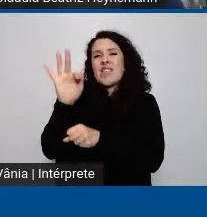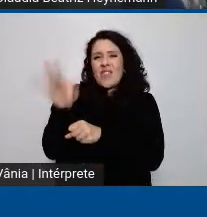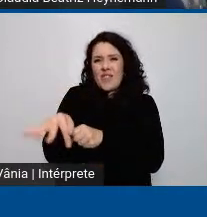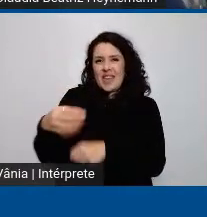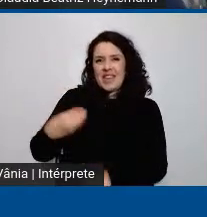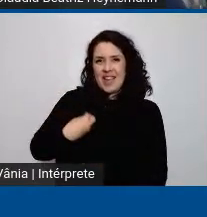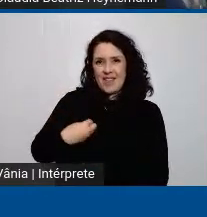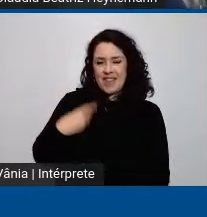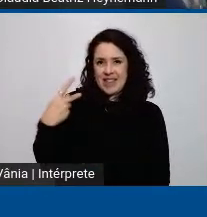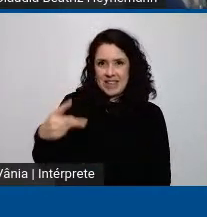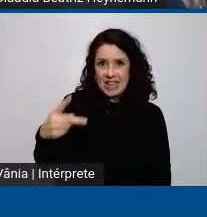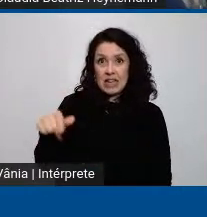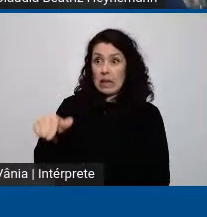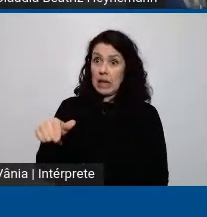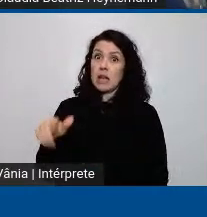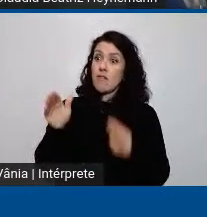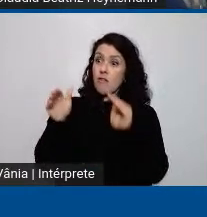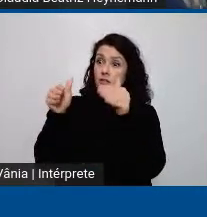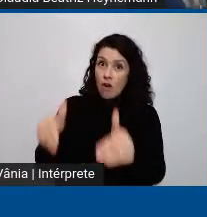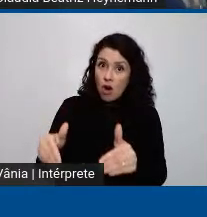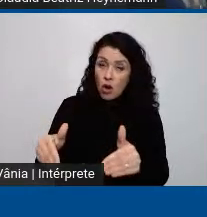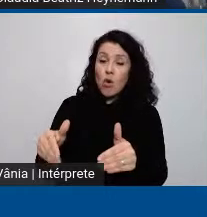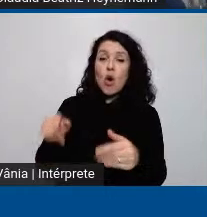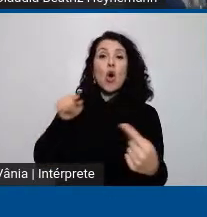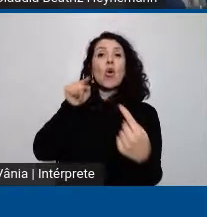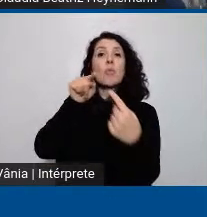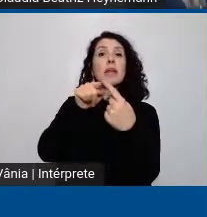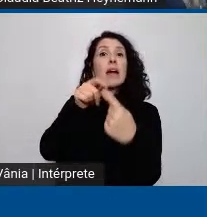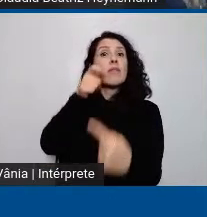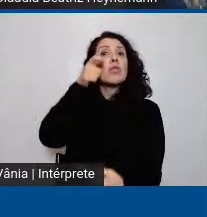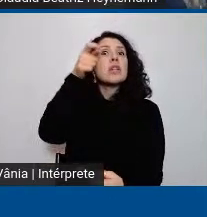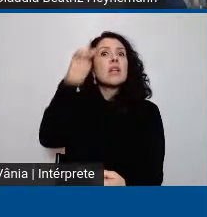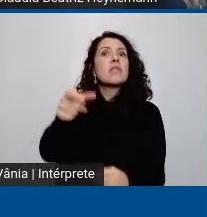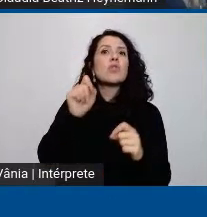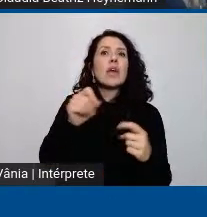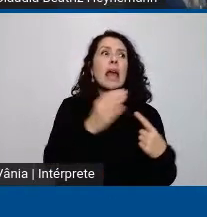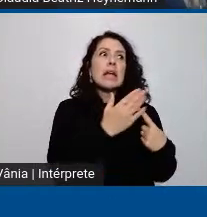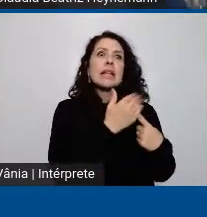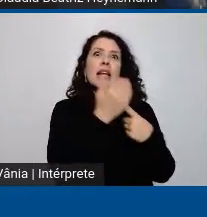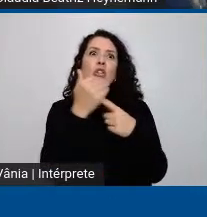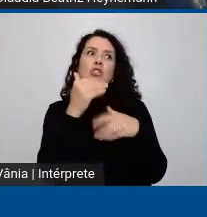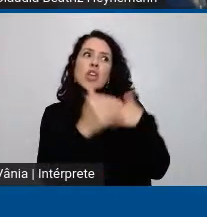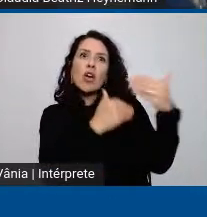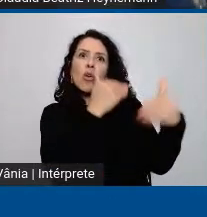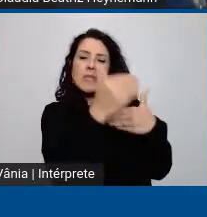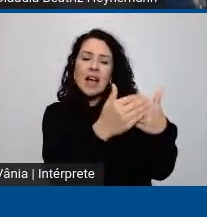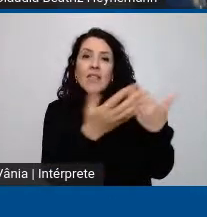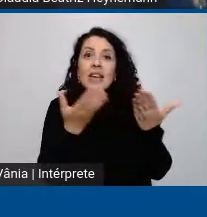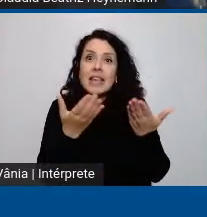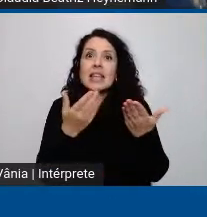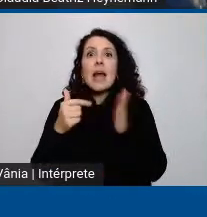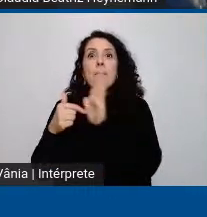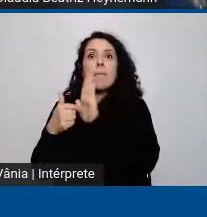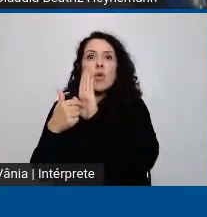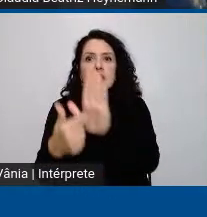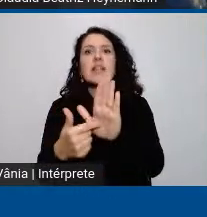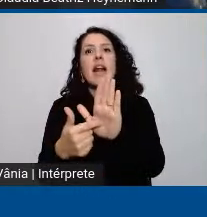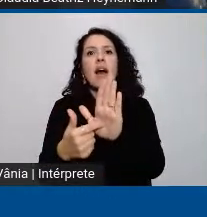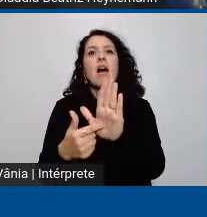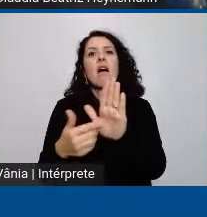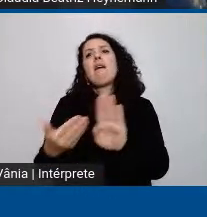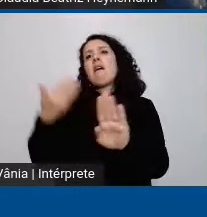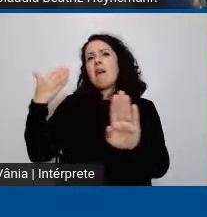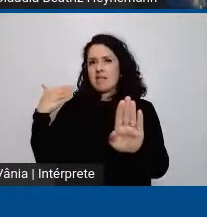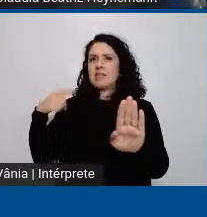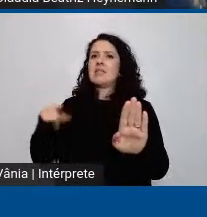esses autocromos coerentes com seu interesse pelas inovações técnicas, que iria se expressar exemplarmente em iniciativas anteriores,